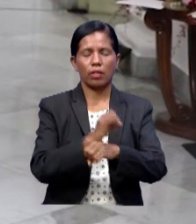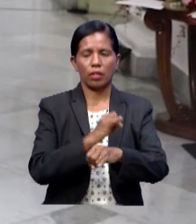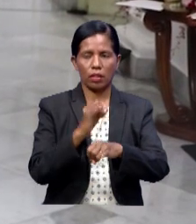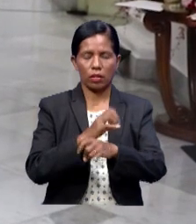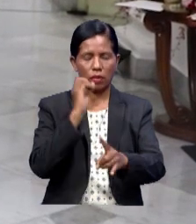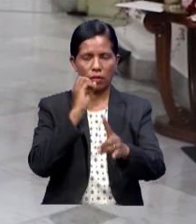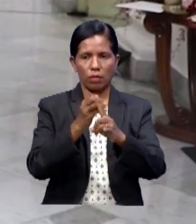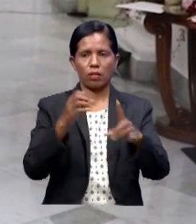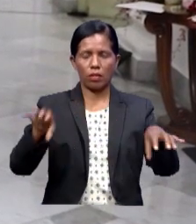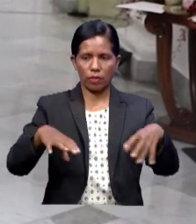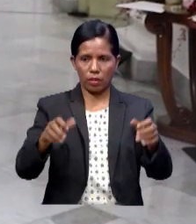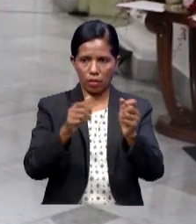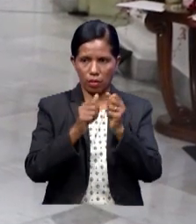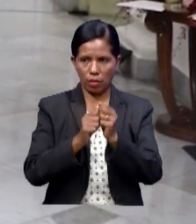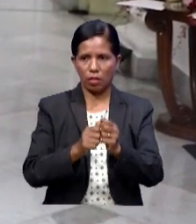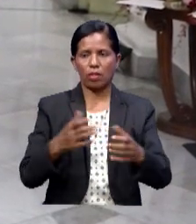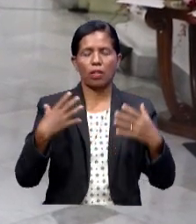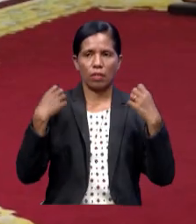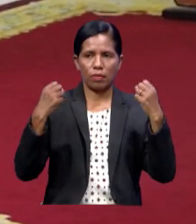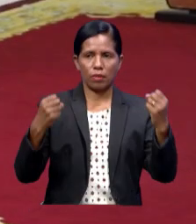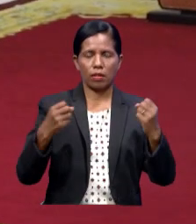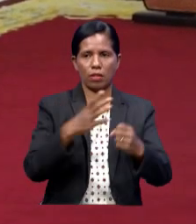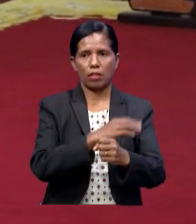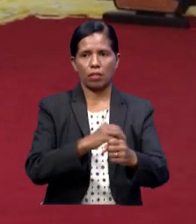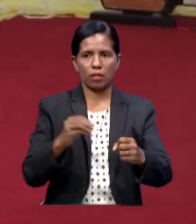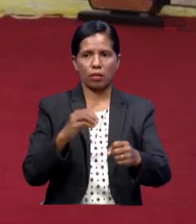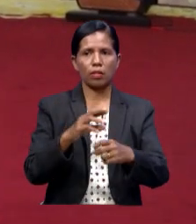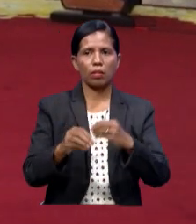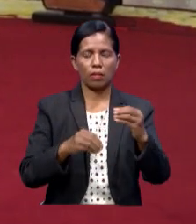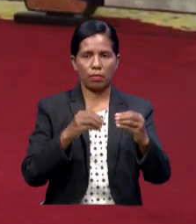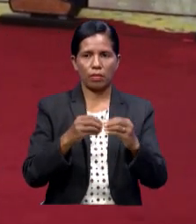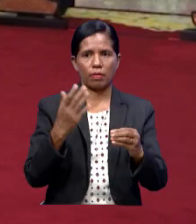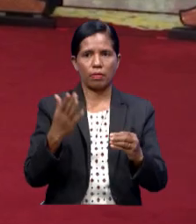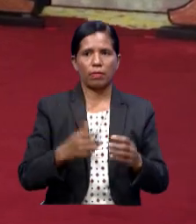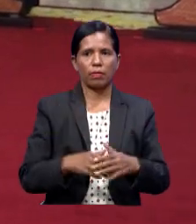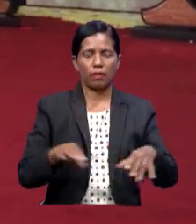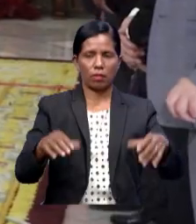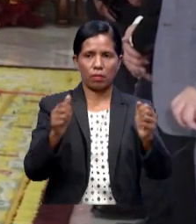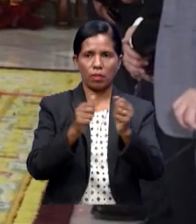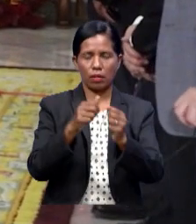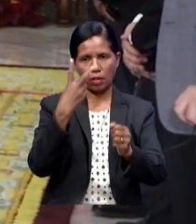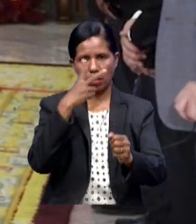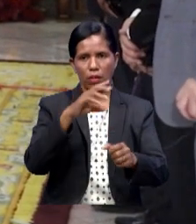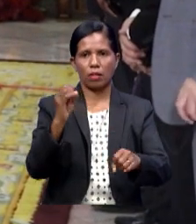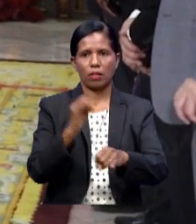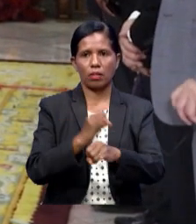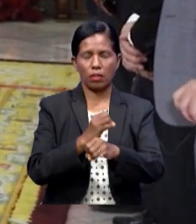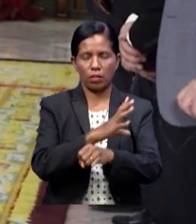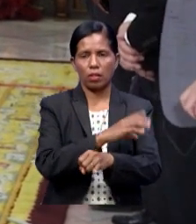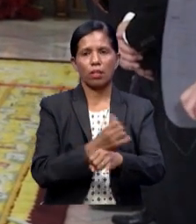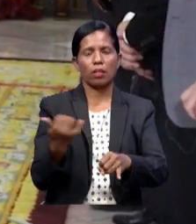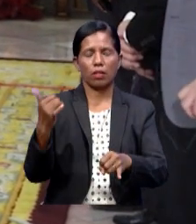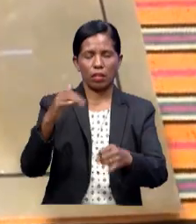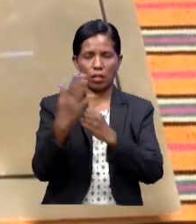atau servisu hamutuk atau ha forsa malu iha parte rekursu manu. Akoru nemos hare kona ba industri sekundari sira